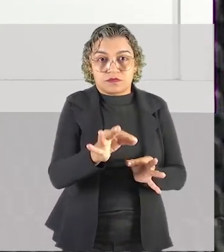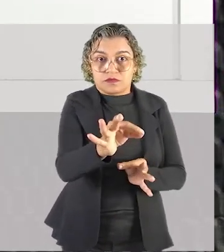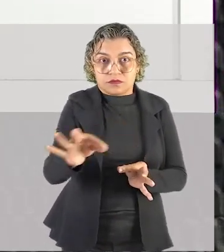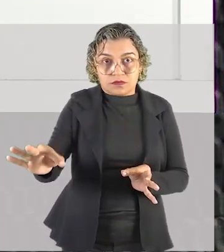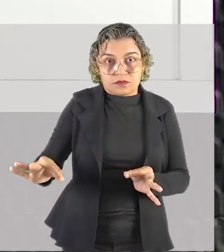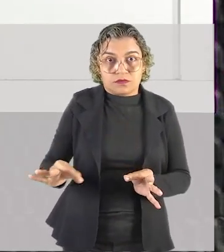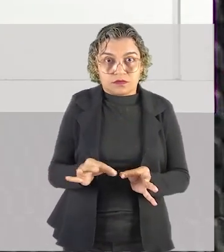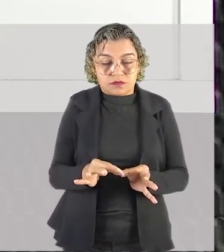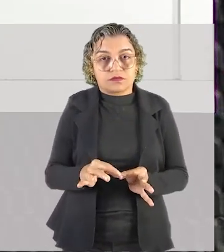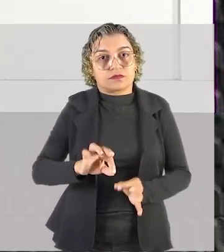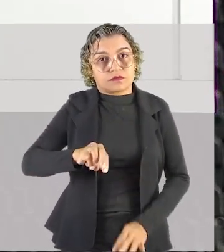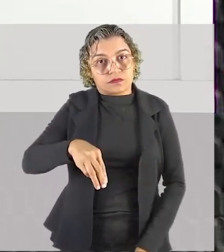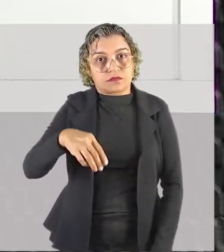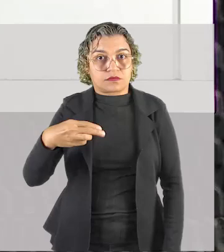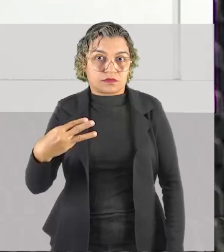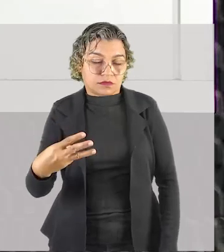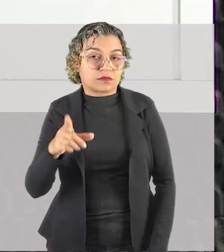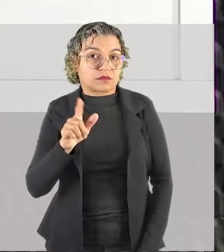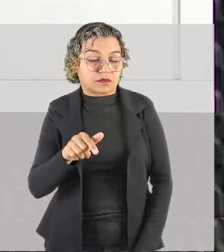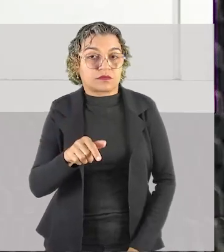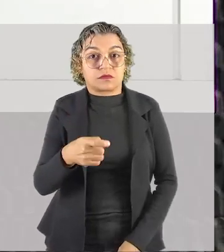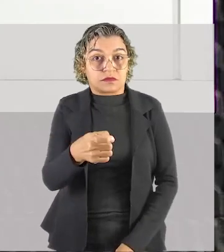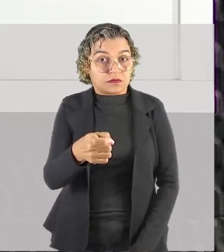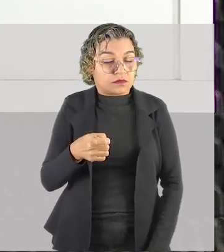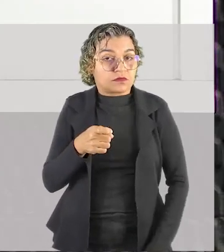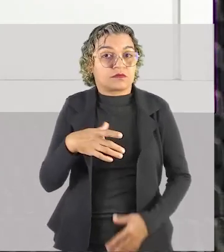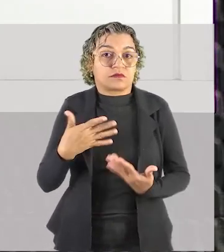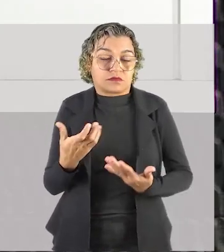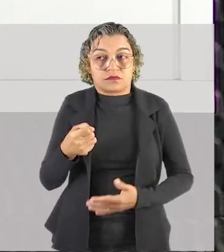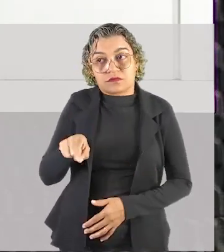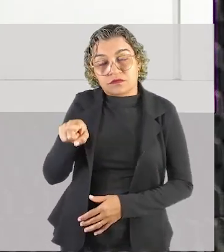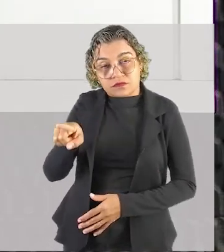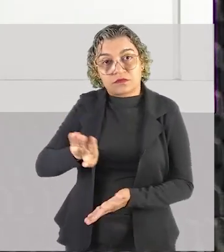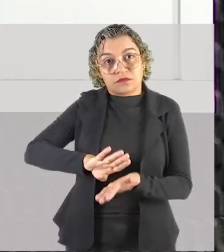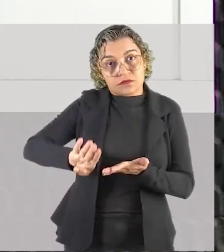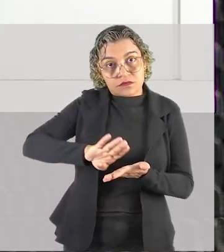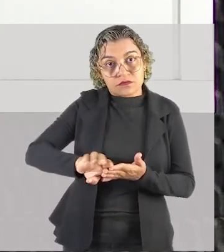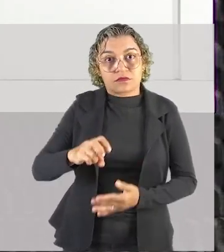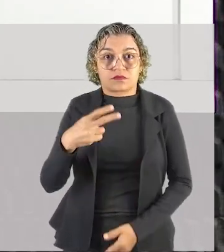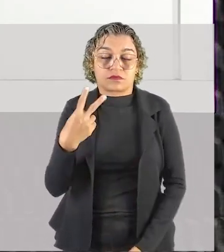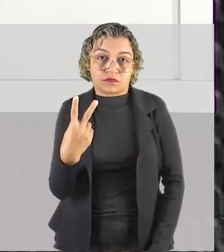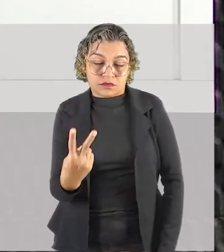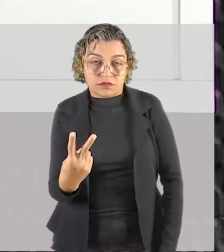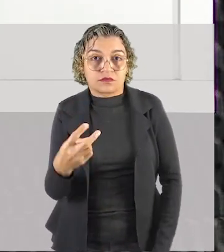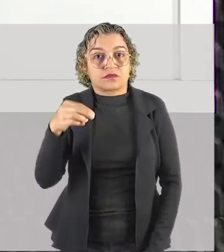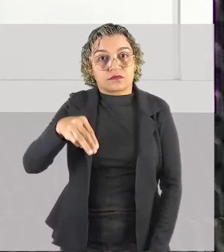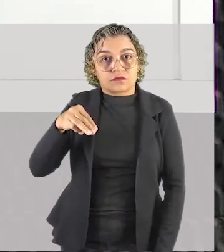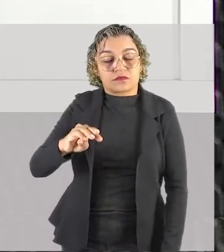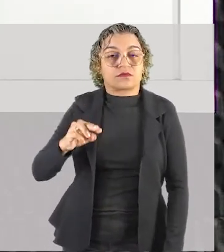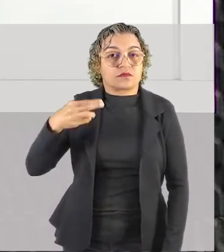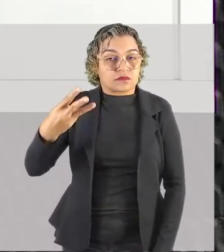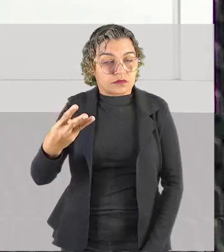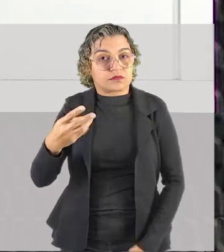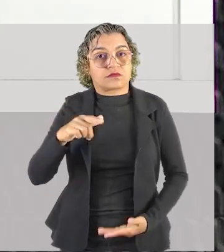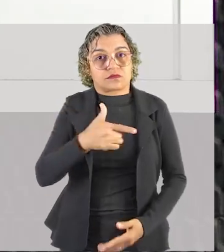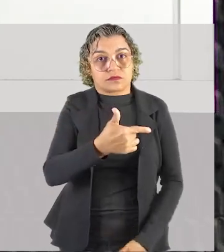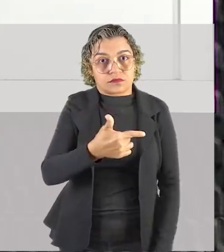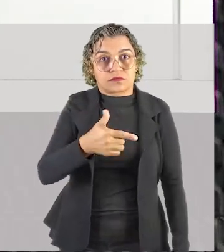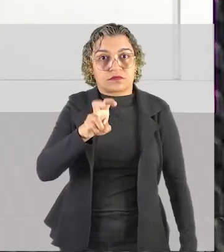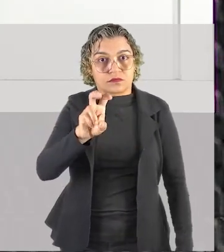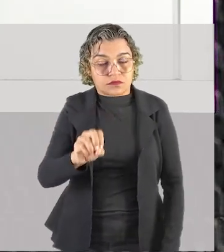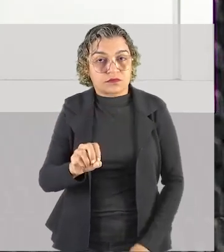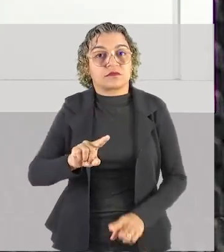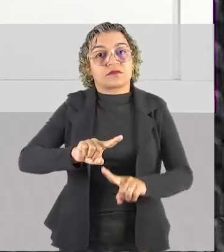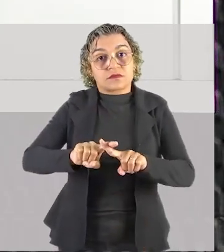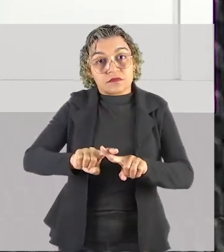que é X. Não é isso? Por exemplo, se ele gastou 2 metros cúbicos, é 250 vezes 2. Se ele gastou 3